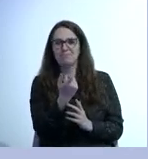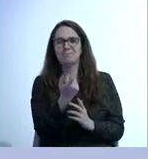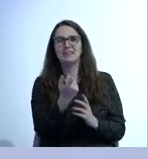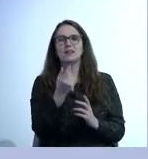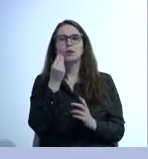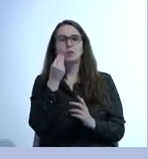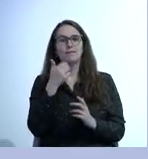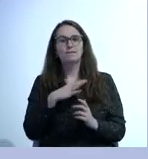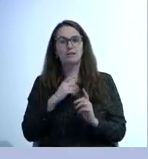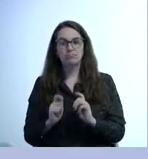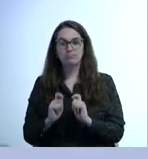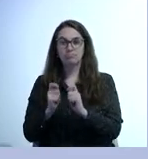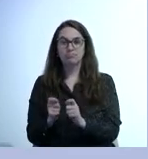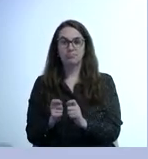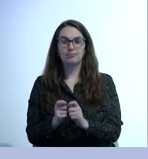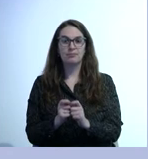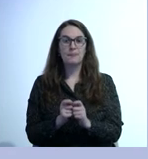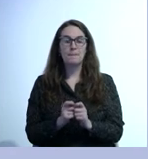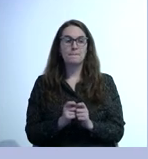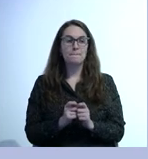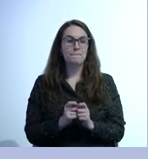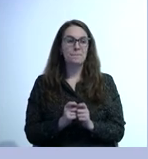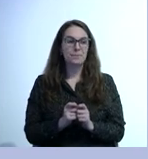sim, grande admiração,